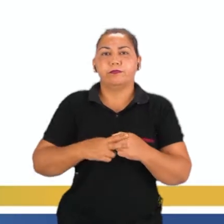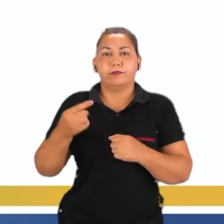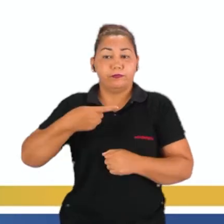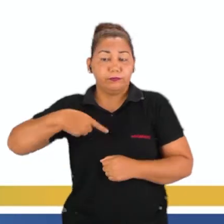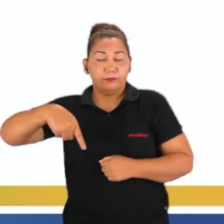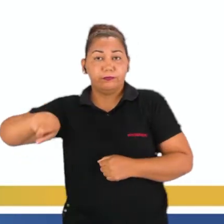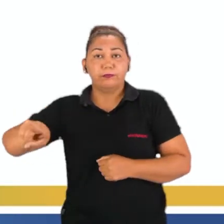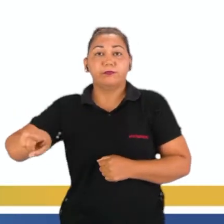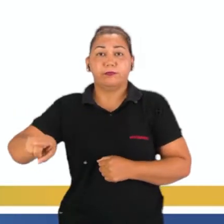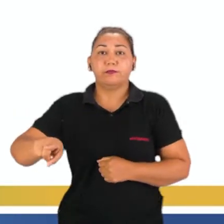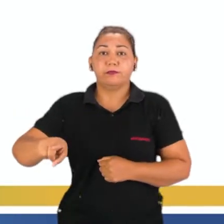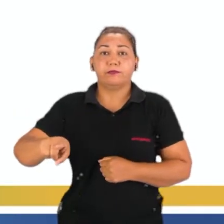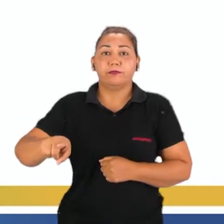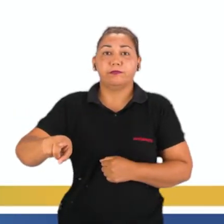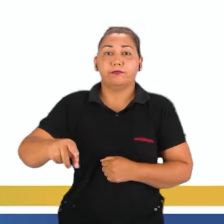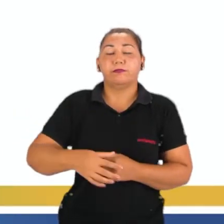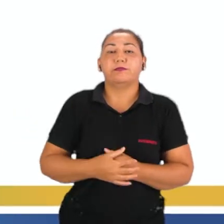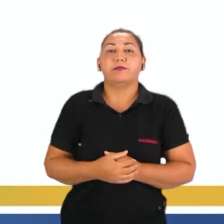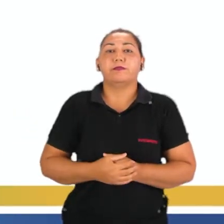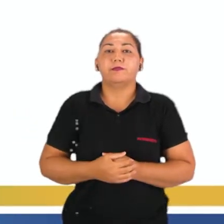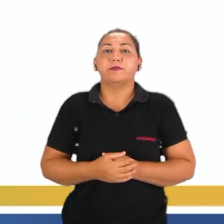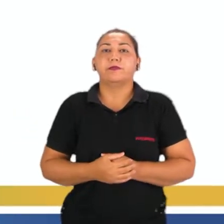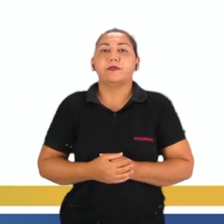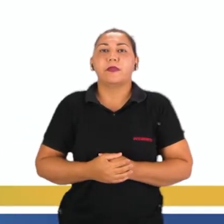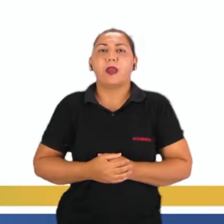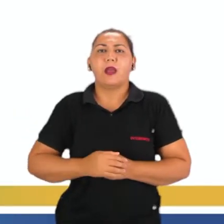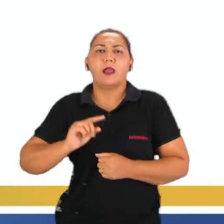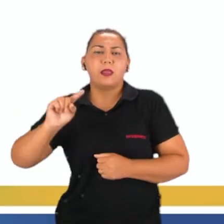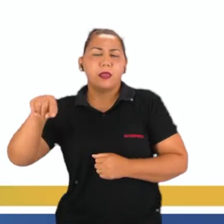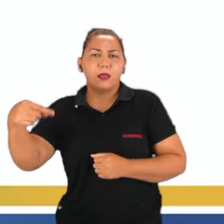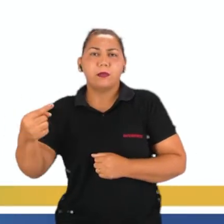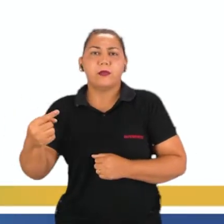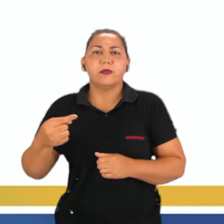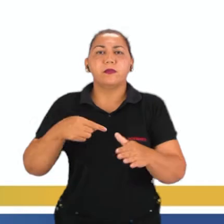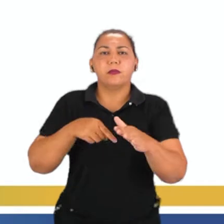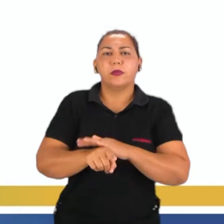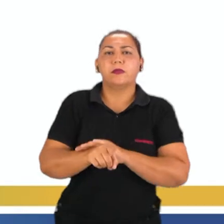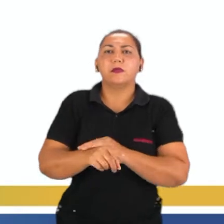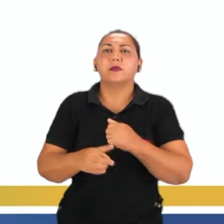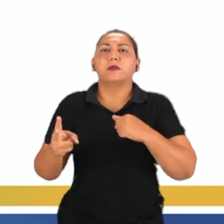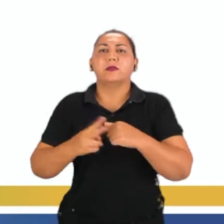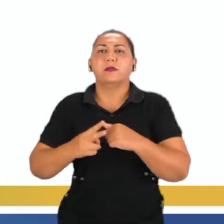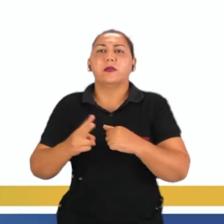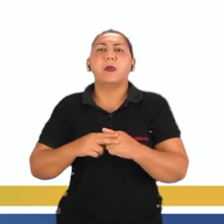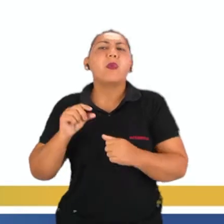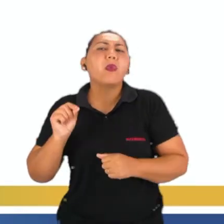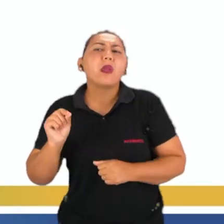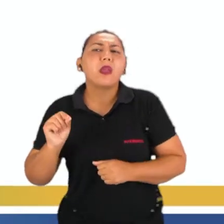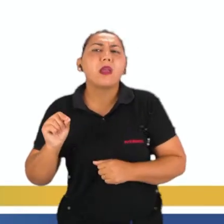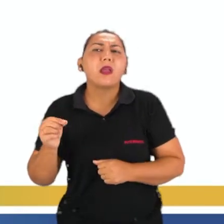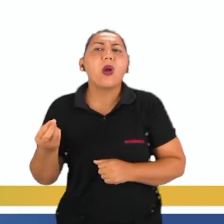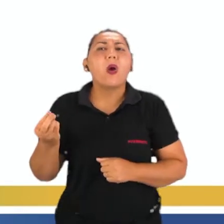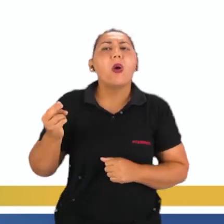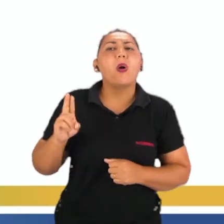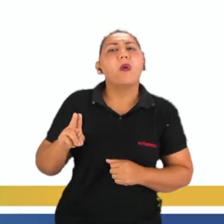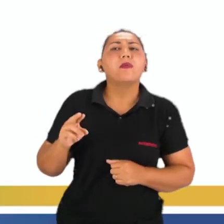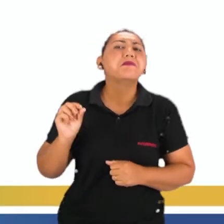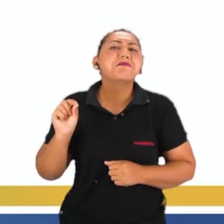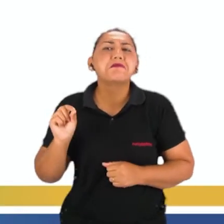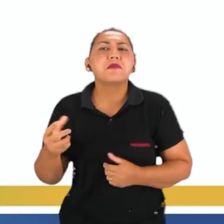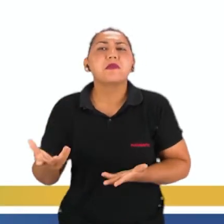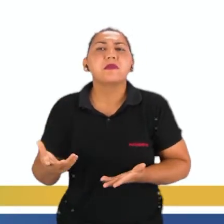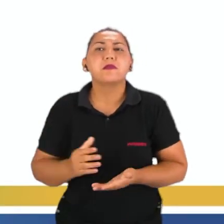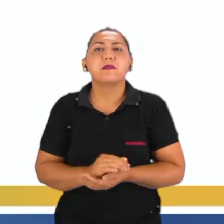vai. Depois, perguntamos ao verbo o que ou quem. Esta pergunta deve ser